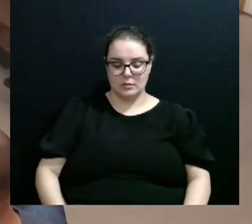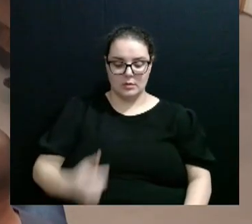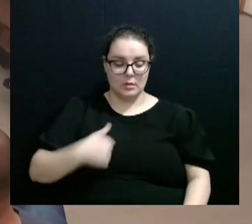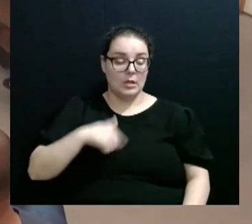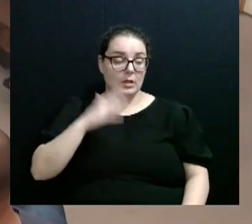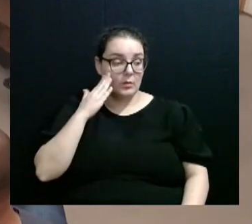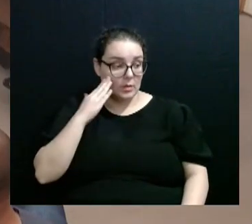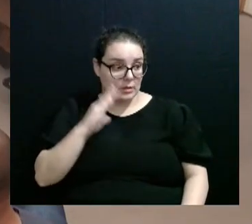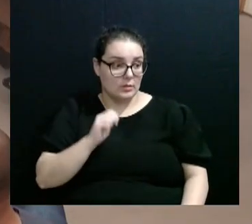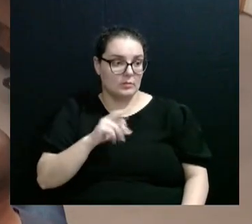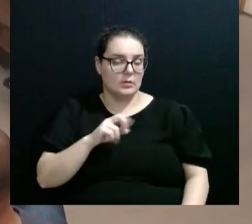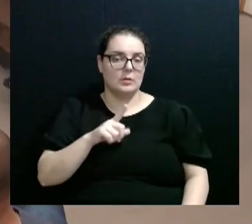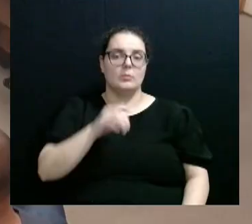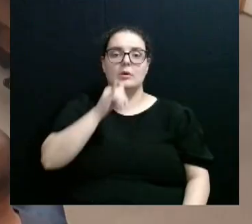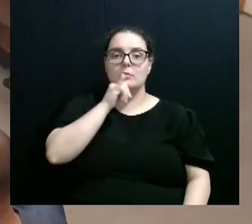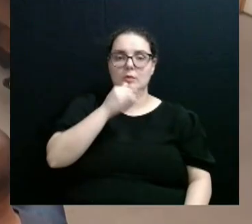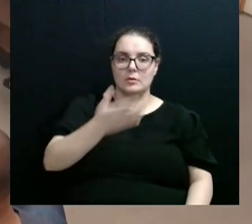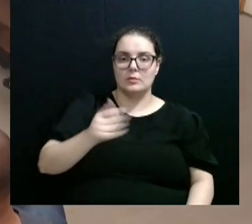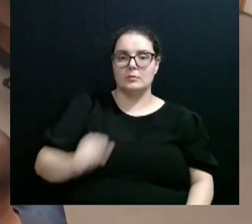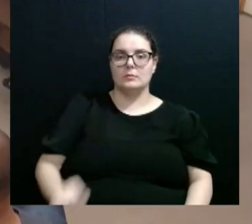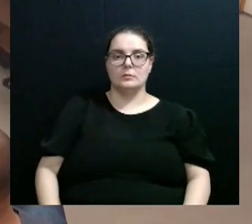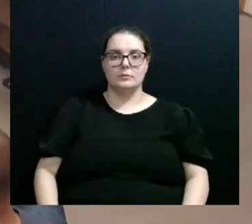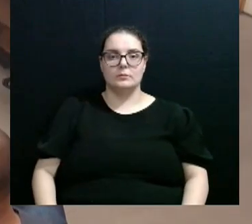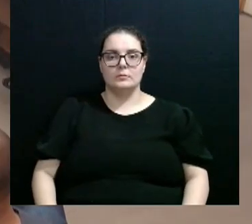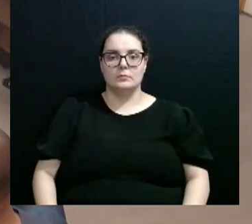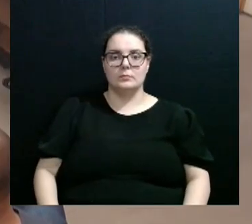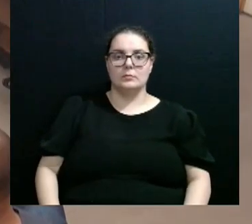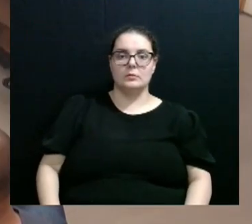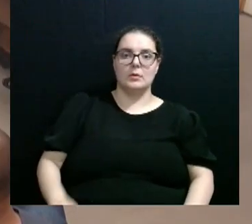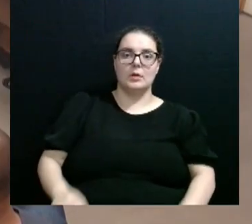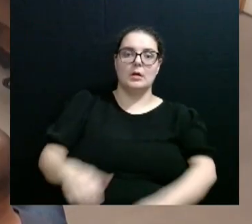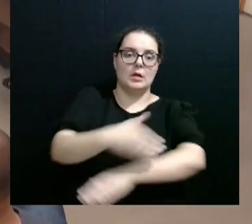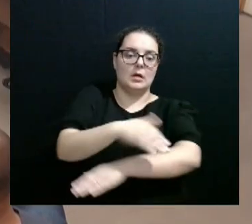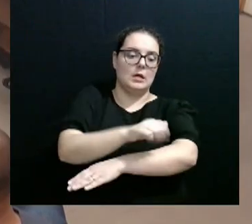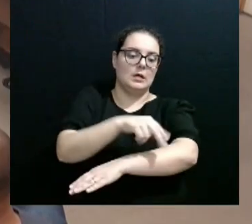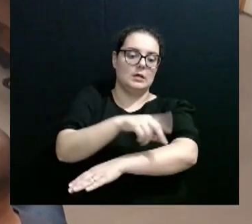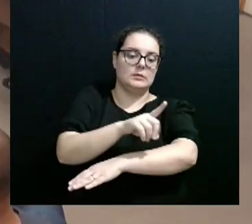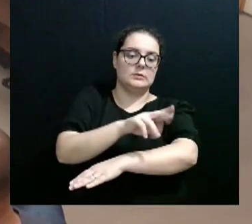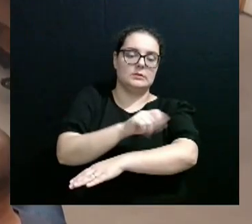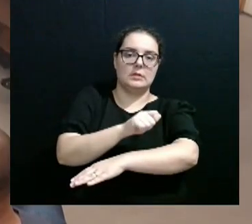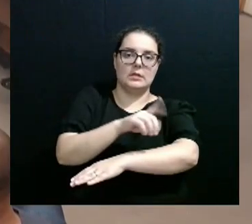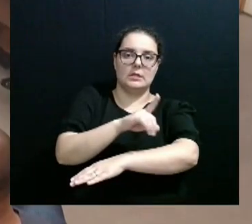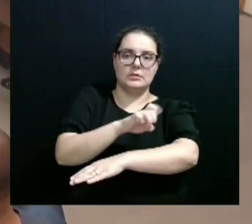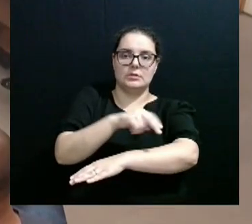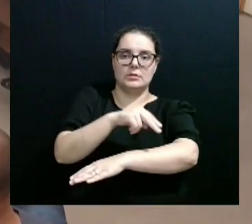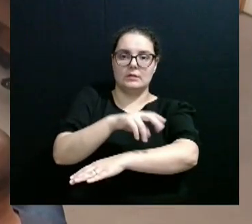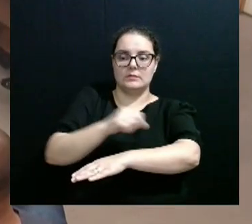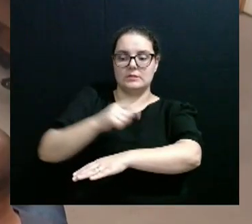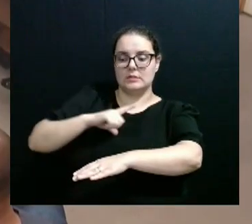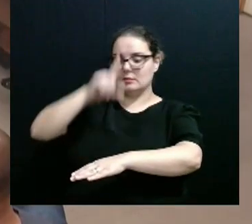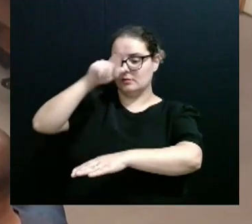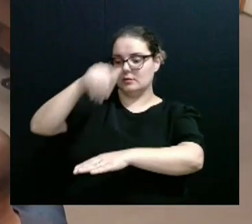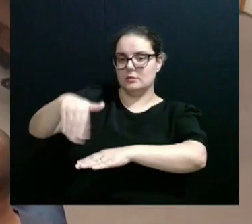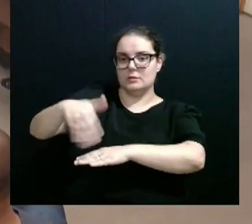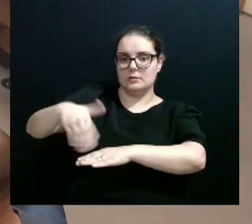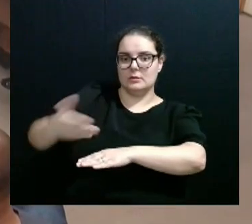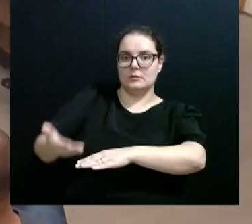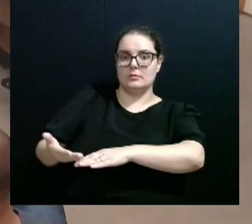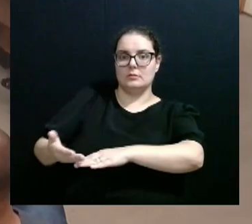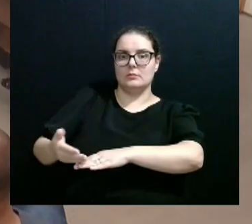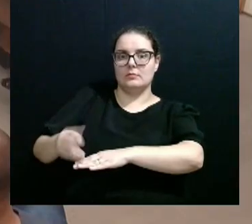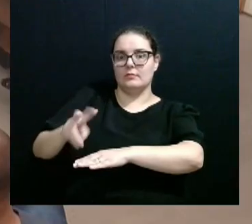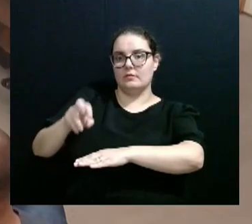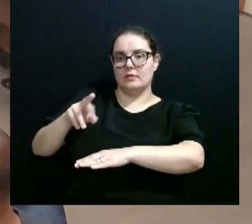por exemplo, vamos citar o Andrade Neves e o Vera Cruz lá. É um hospital, mas a rua é uma espinha dorsal da